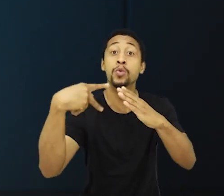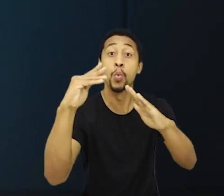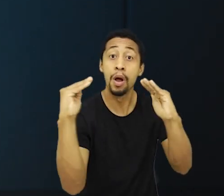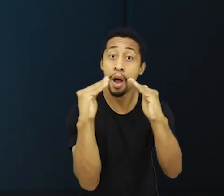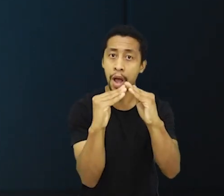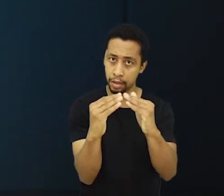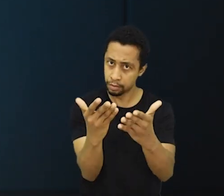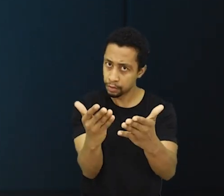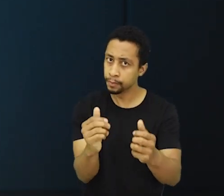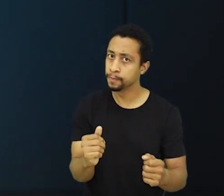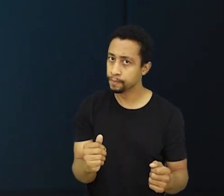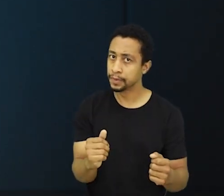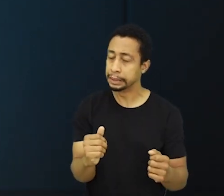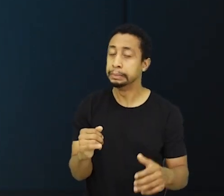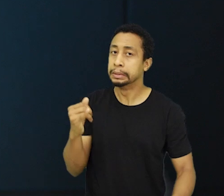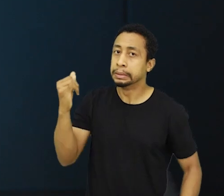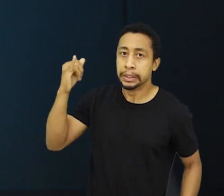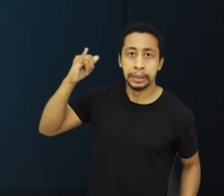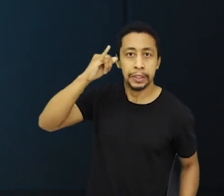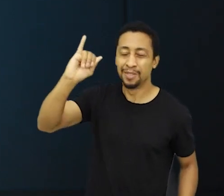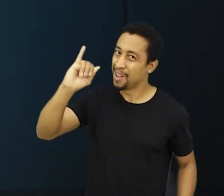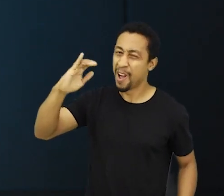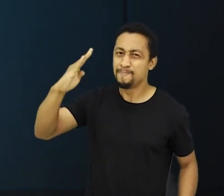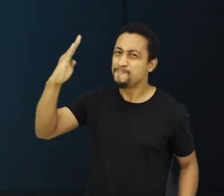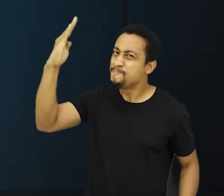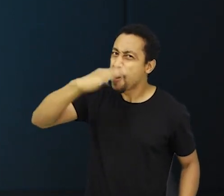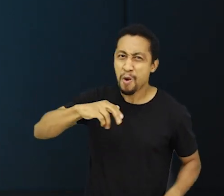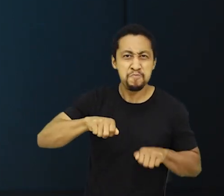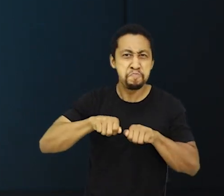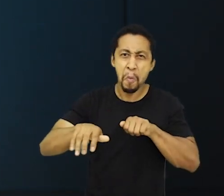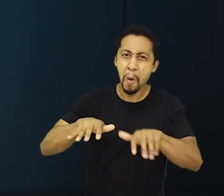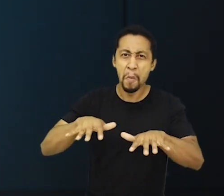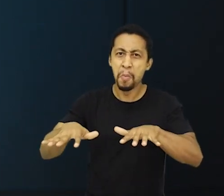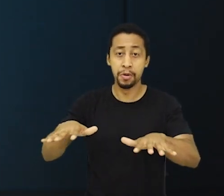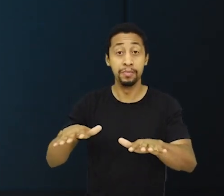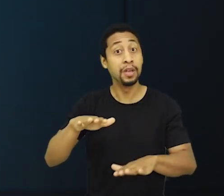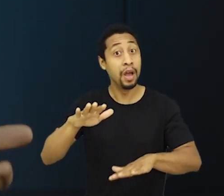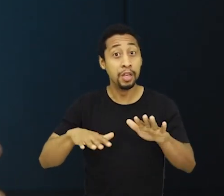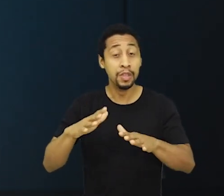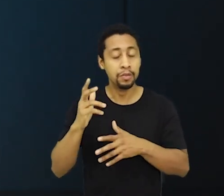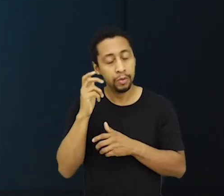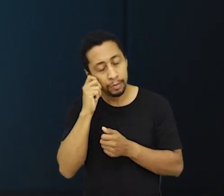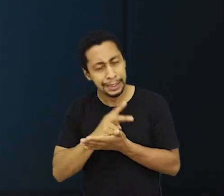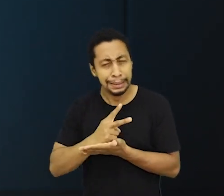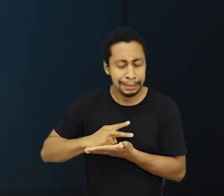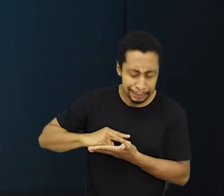melhor maneira de se evitar esse mal maior, que às vezes eu perco o meu sono porque eu acho que pode